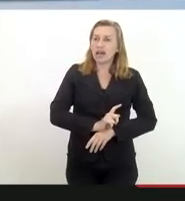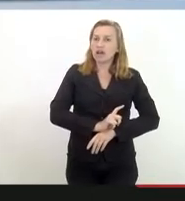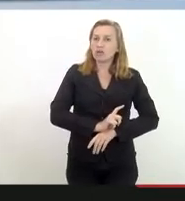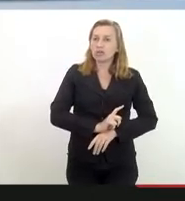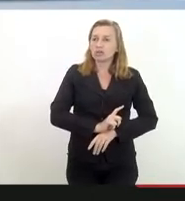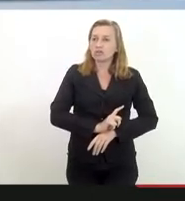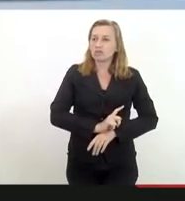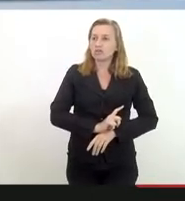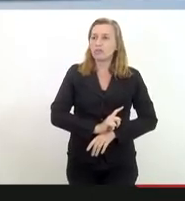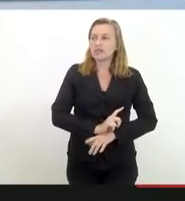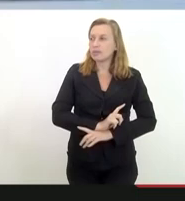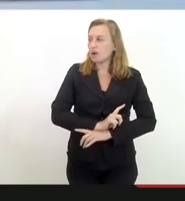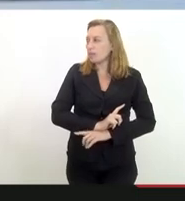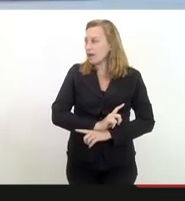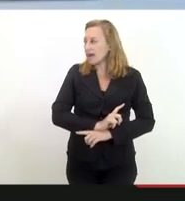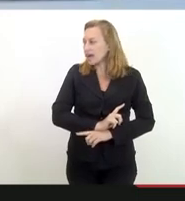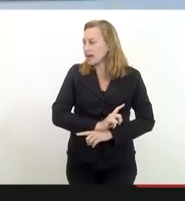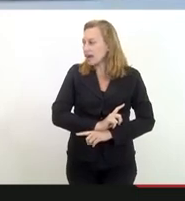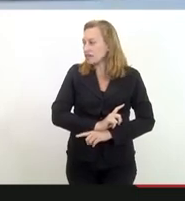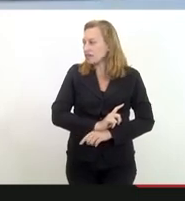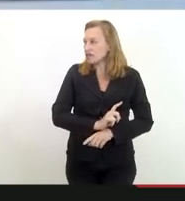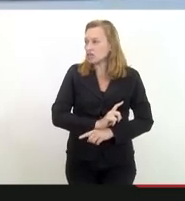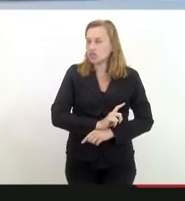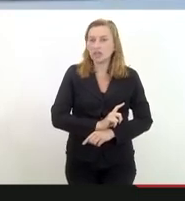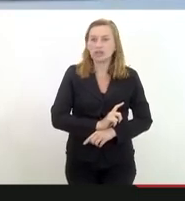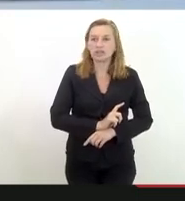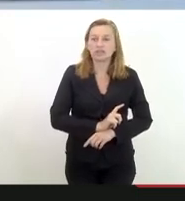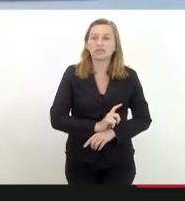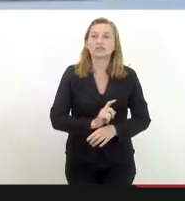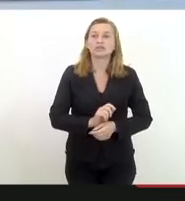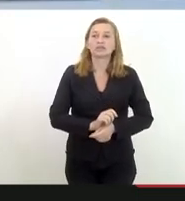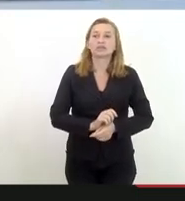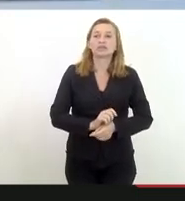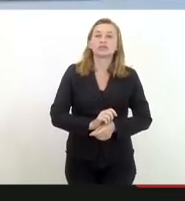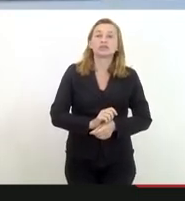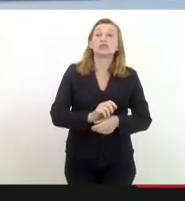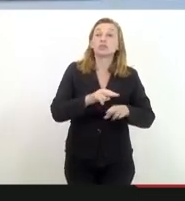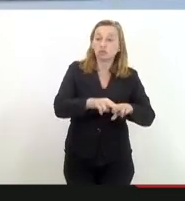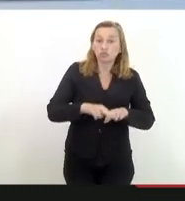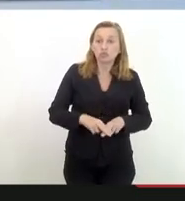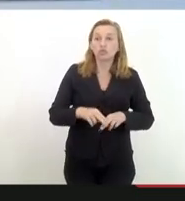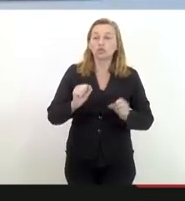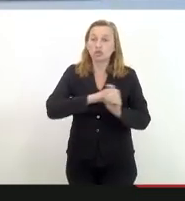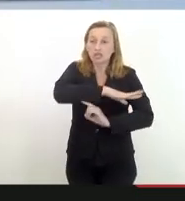cuidar, ela é uma doença social, ela tem a ver com as causas sociais